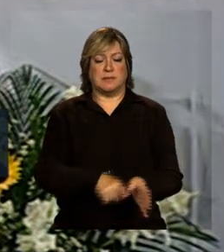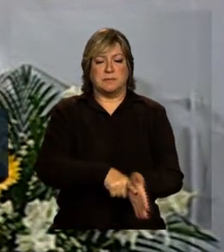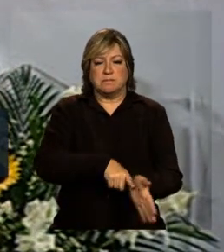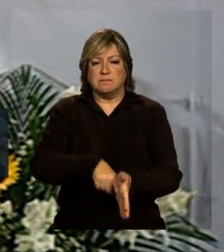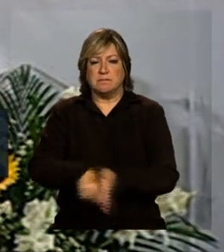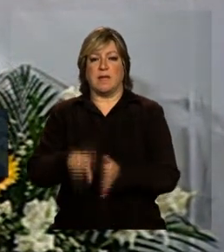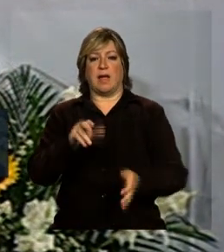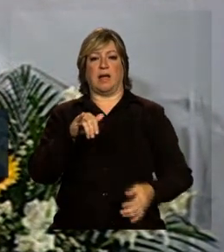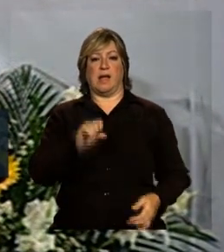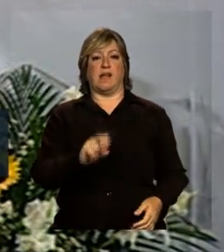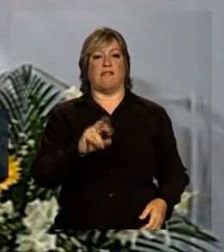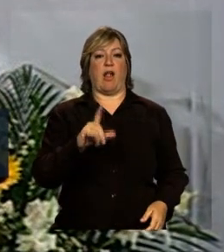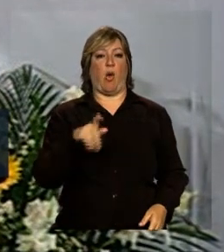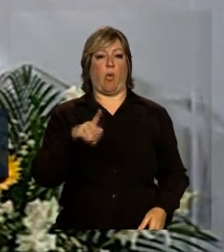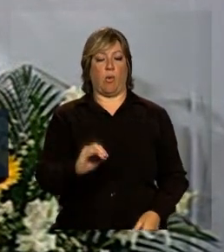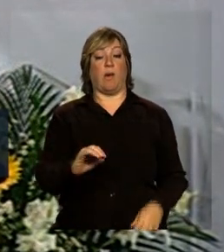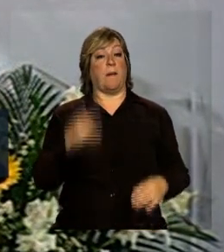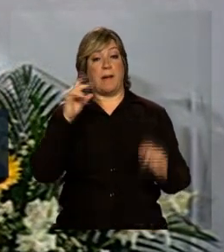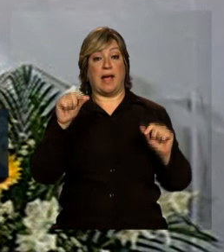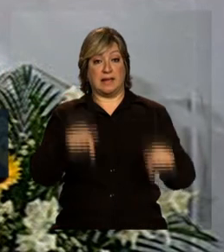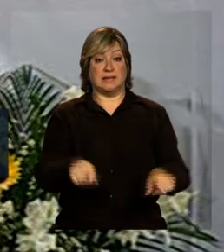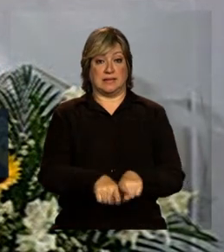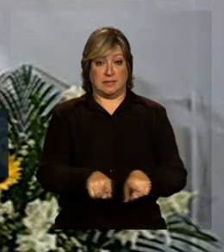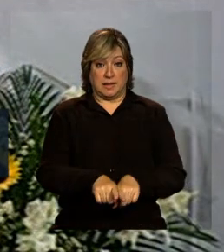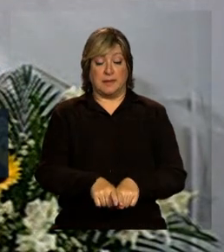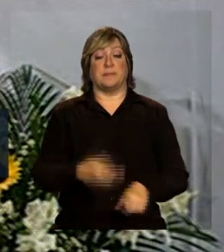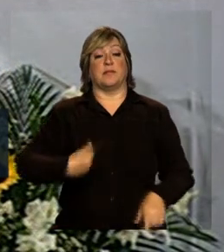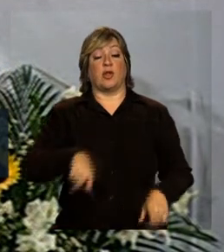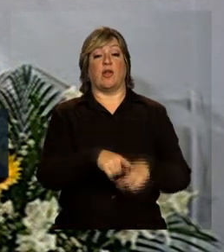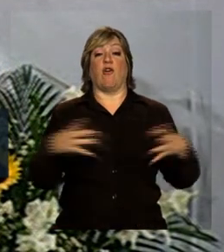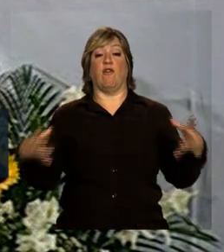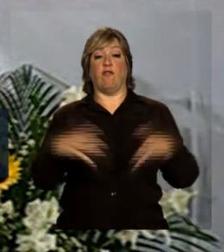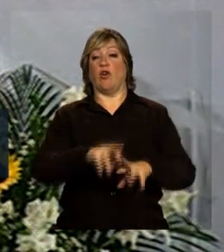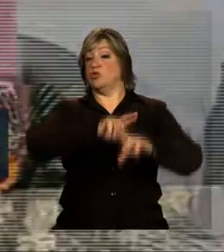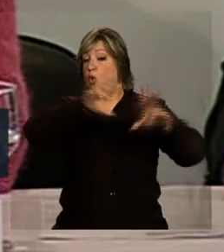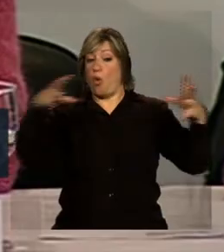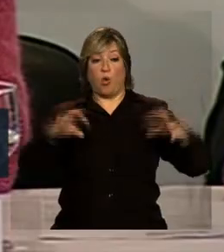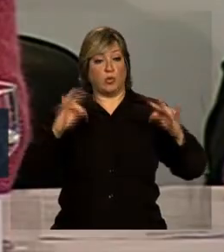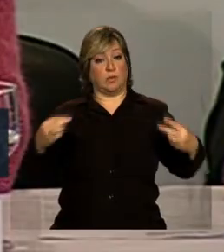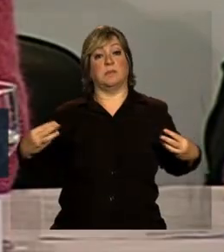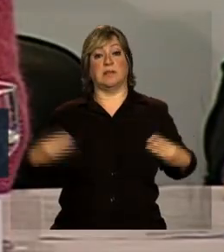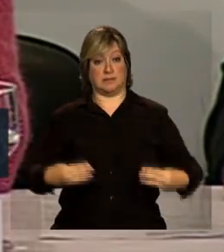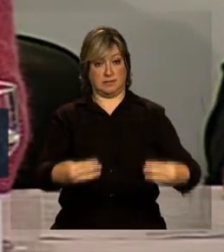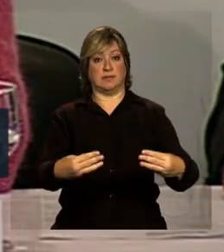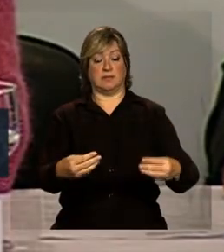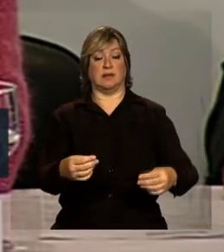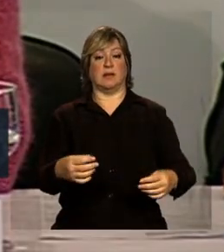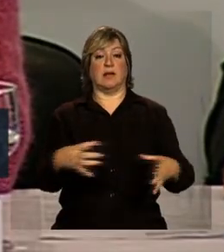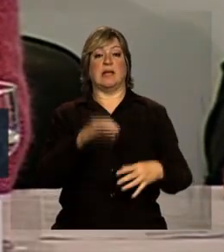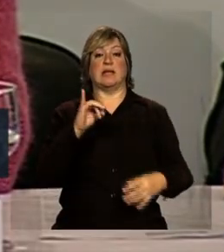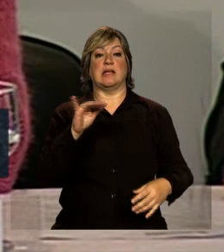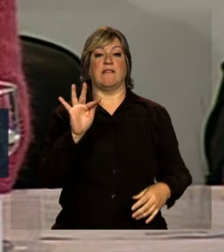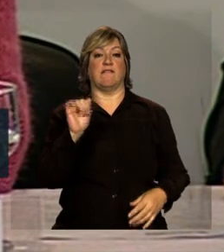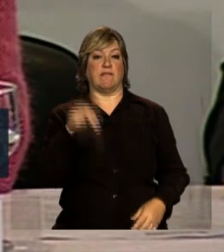pesquisando o Cais do Valongo. Para isso, também, vamos envolver também o resto do Ministério. Né? O IPHAN vai